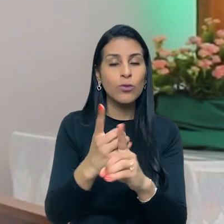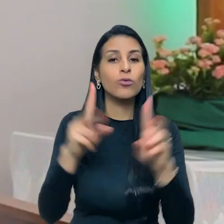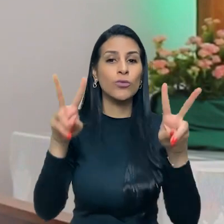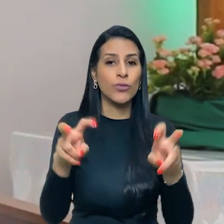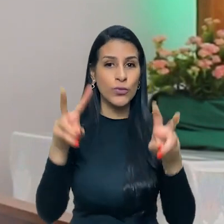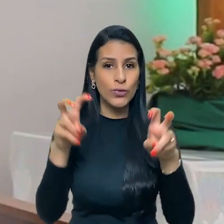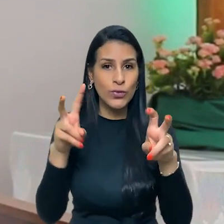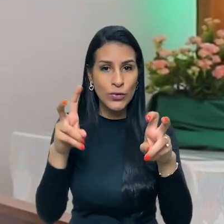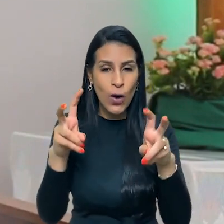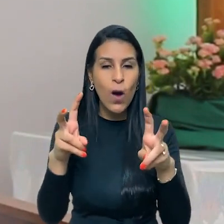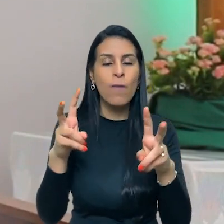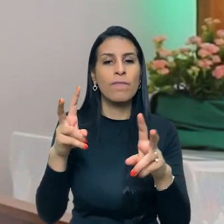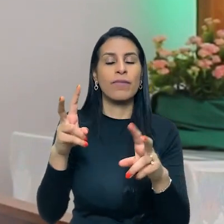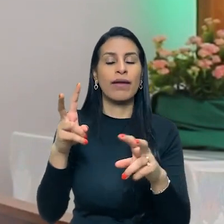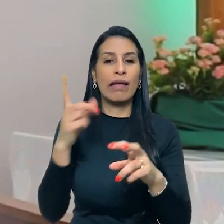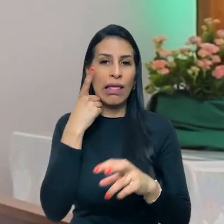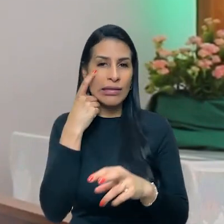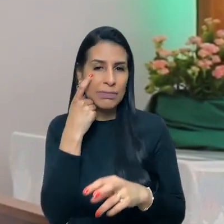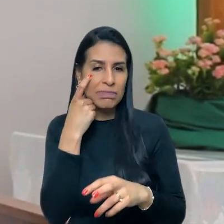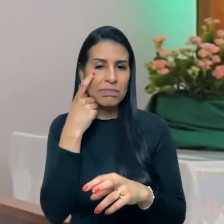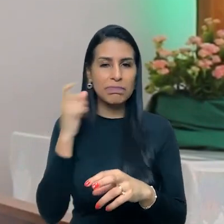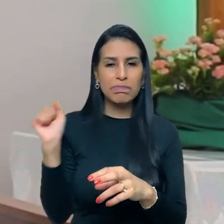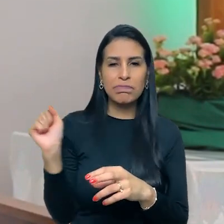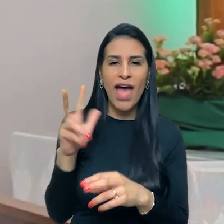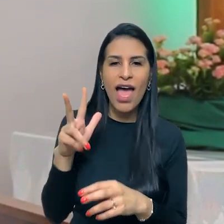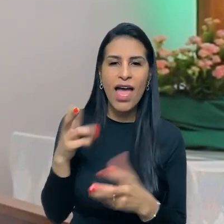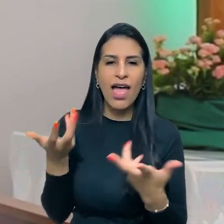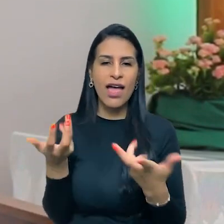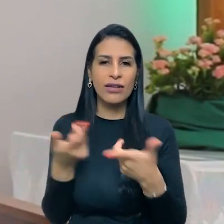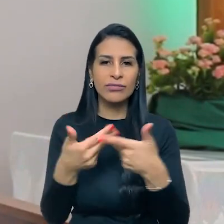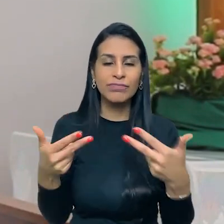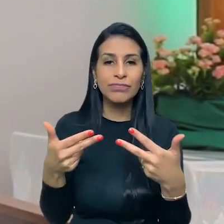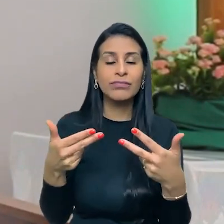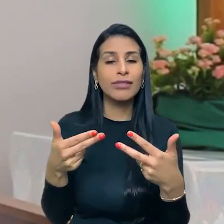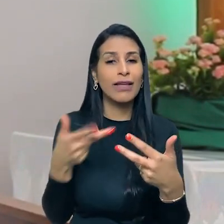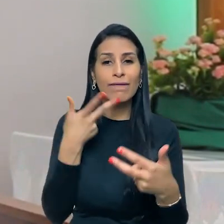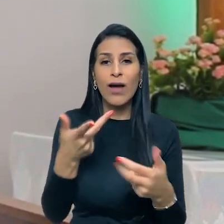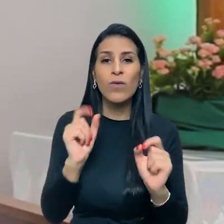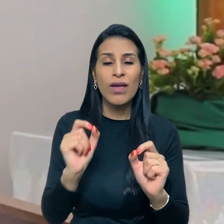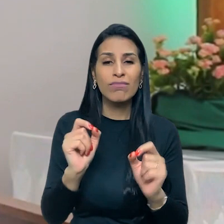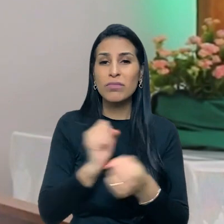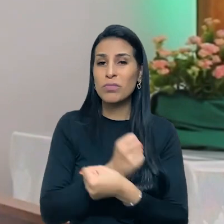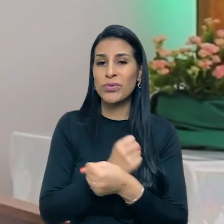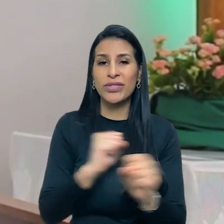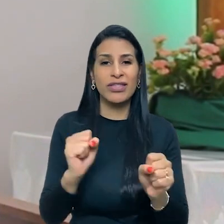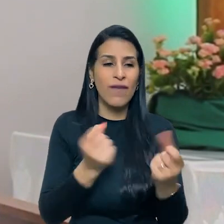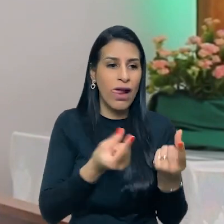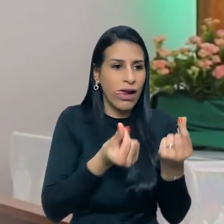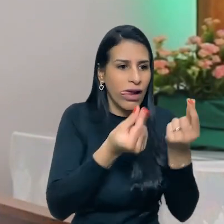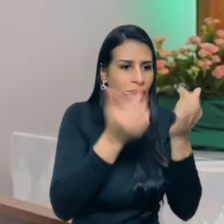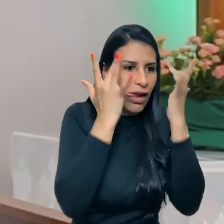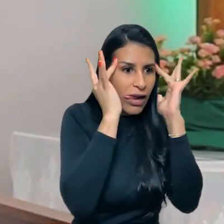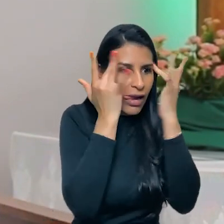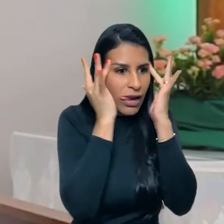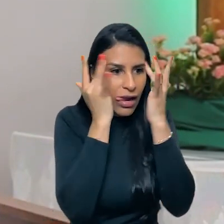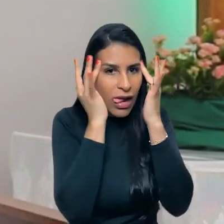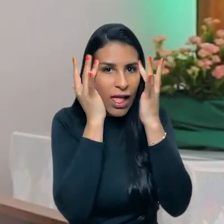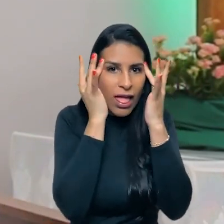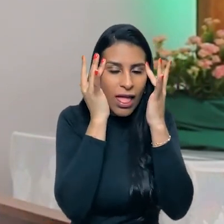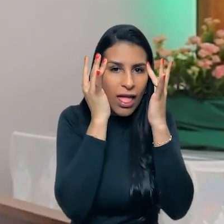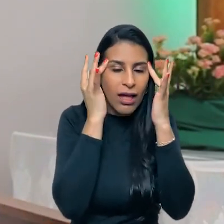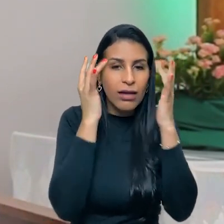esperteza humana nos negócios, o perigo das riquezas, e diz: não é possível servir a Deus